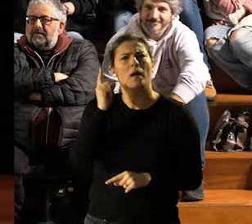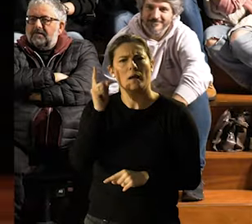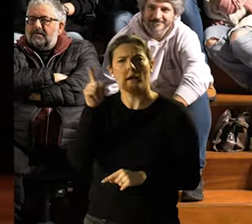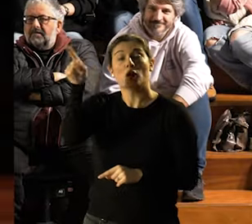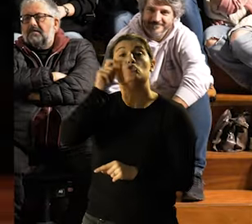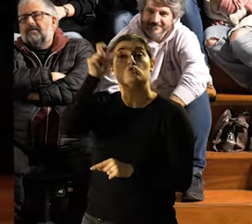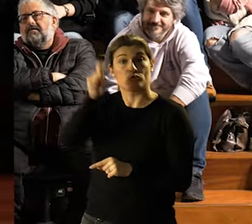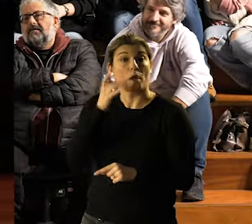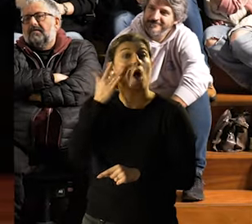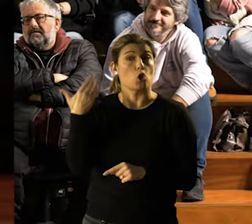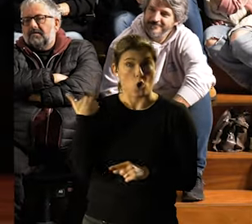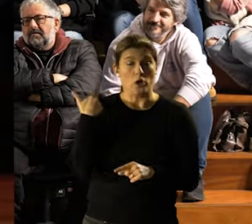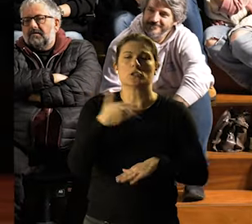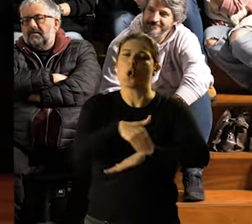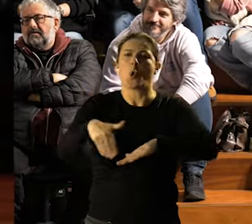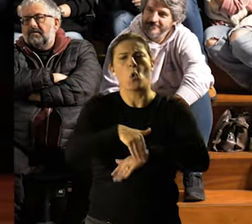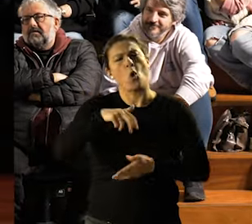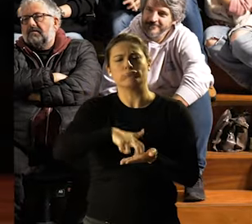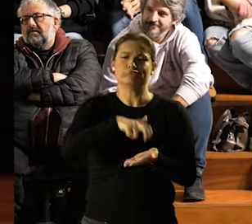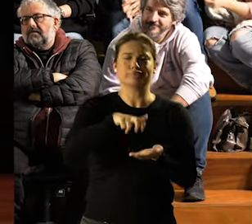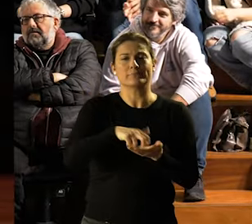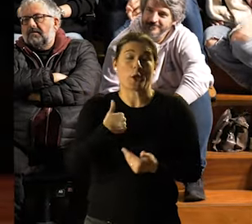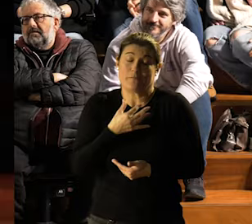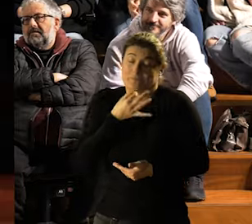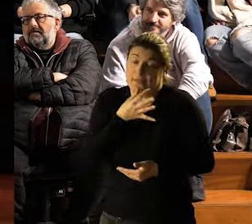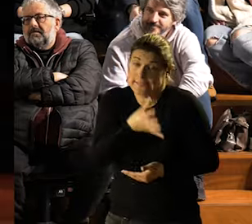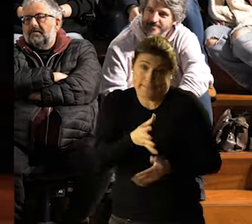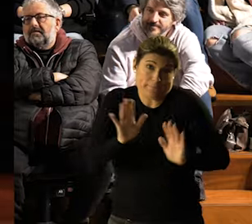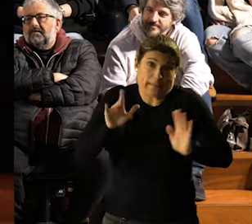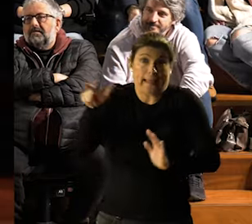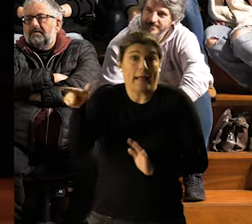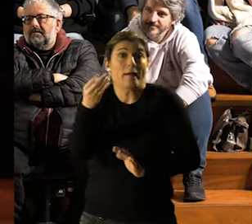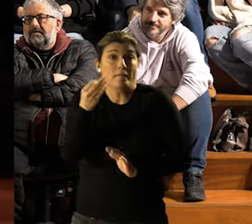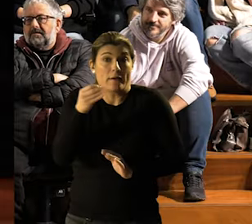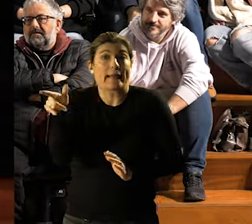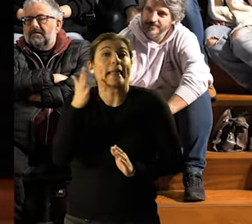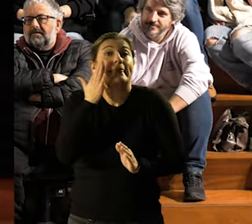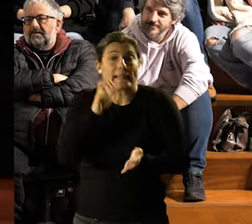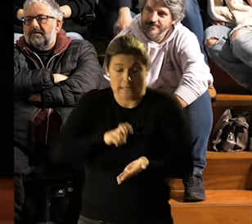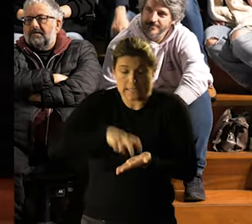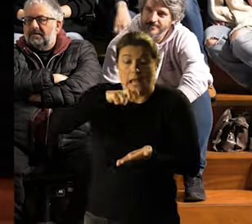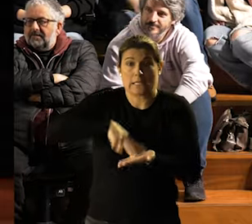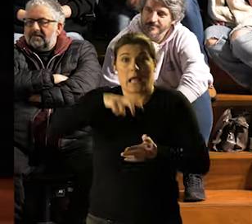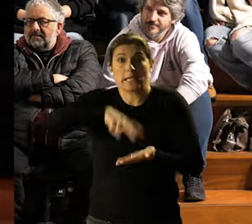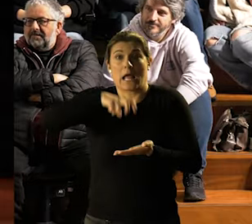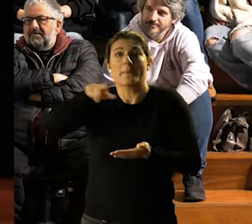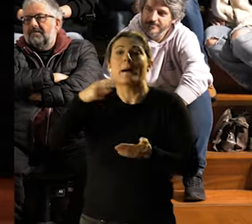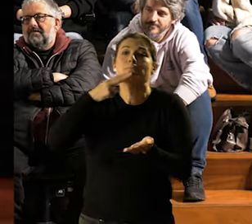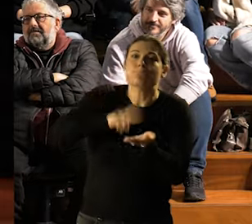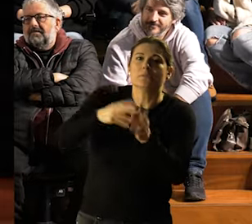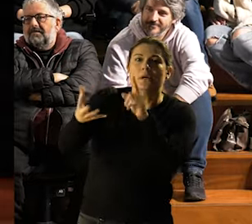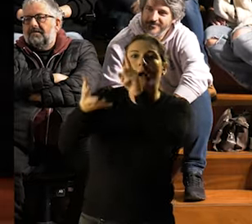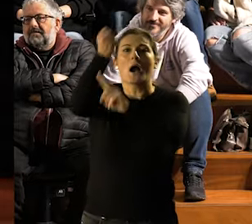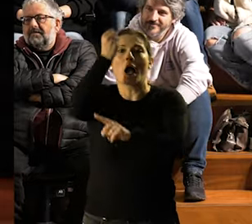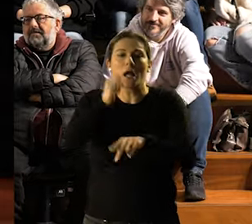António Costa Saiu à rua e eu nem vou falar das tentativas de saltos que eles fizeram que eles saltam muito mas não estão à altura do